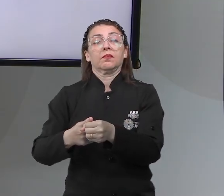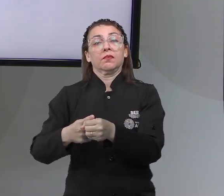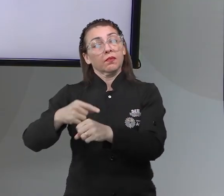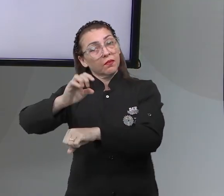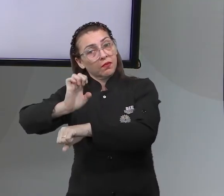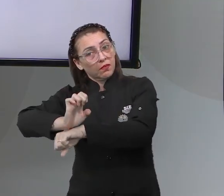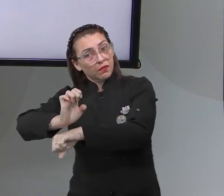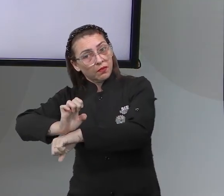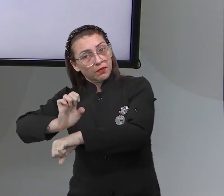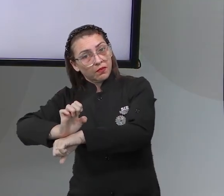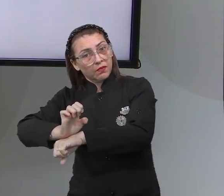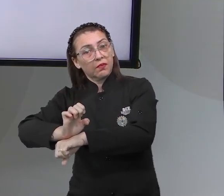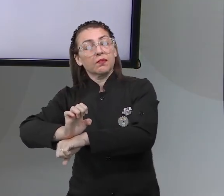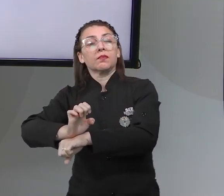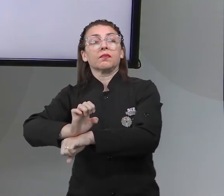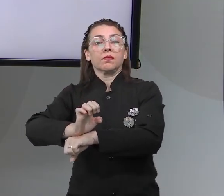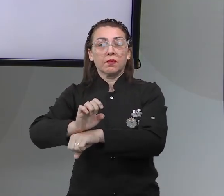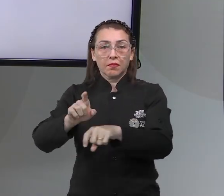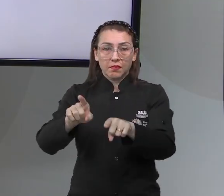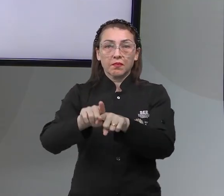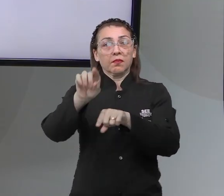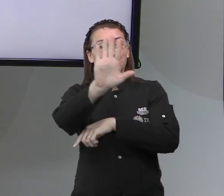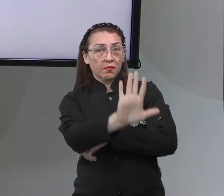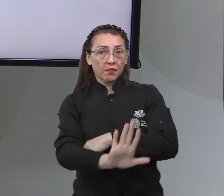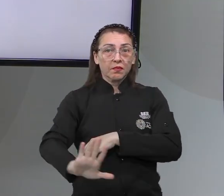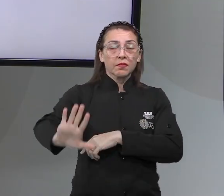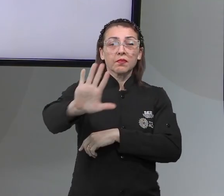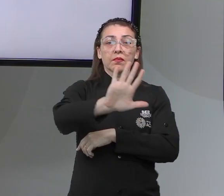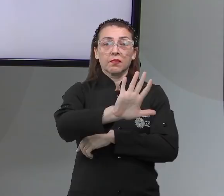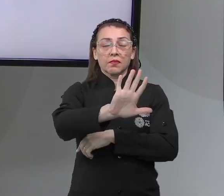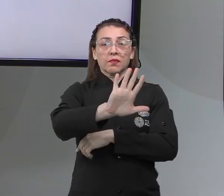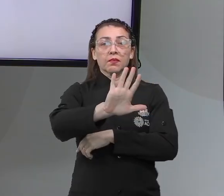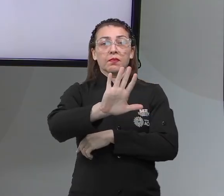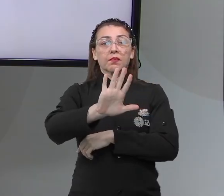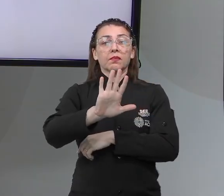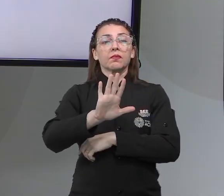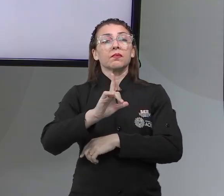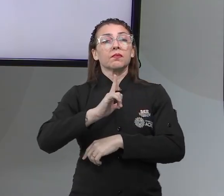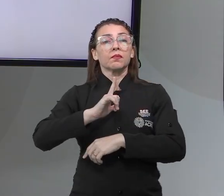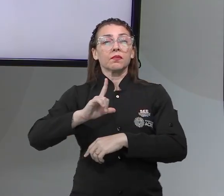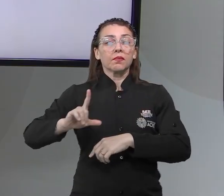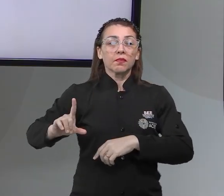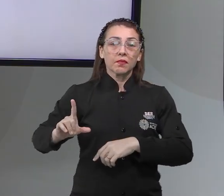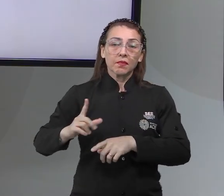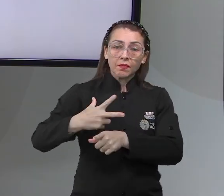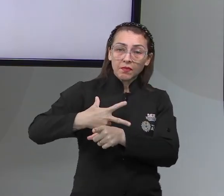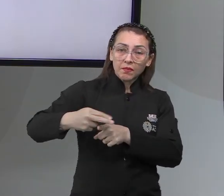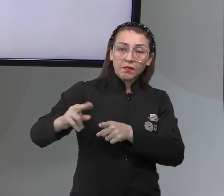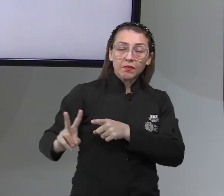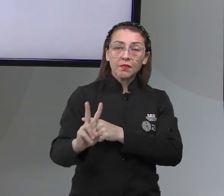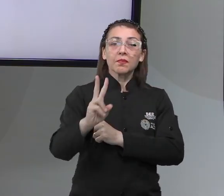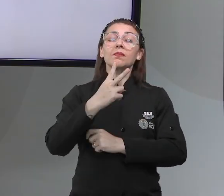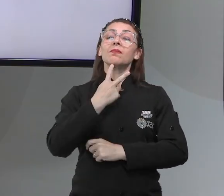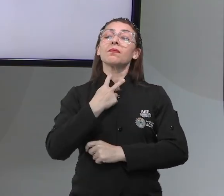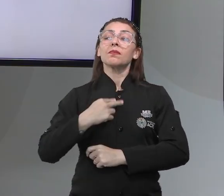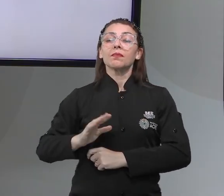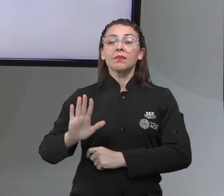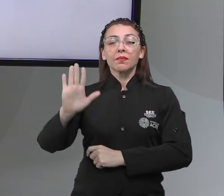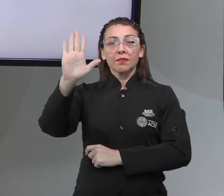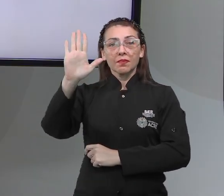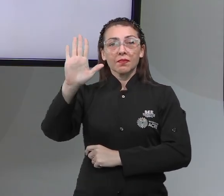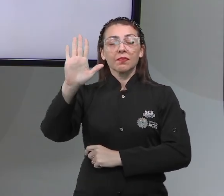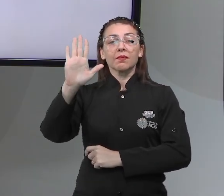âmbito estadual e em âmbito nacional, quando nós temos a vitória de um determinado candidato, é